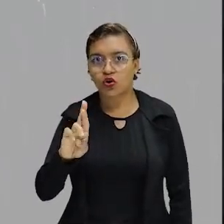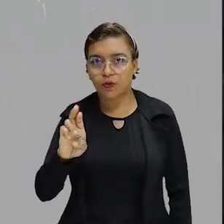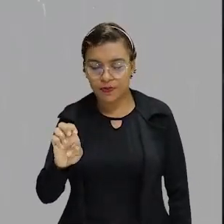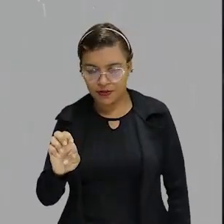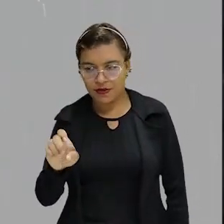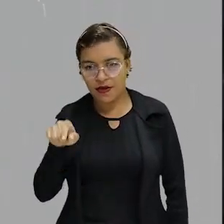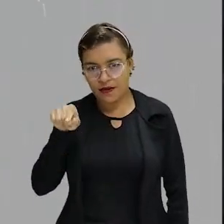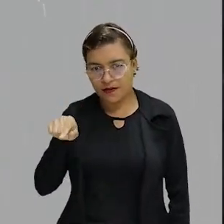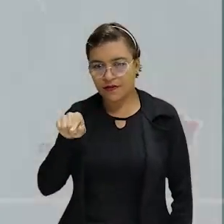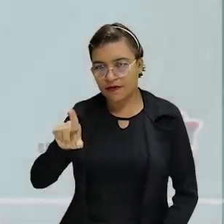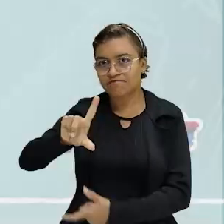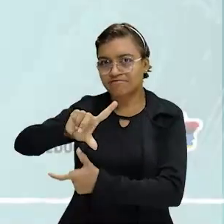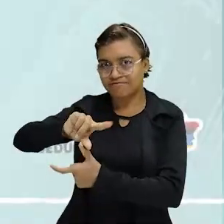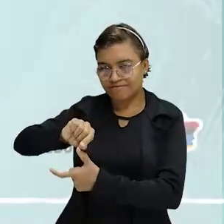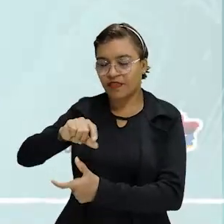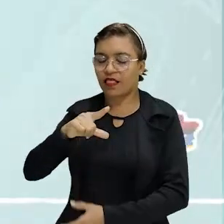certo?